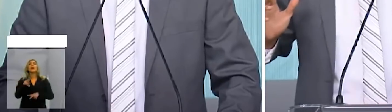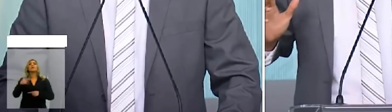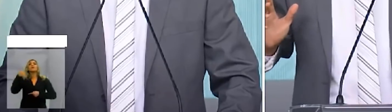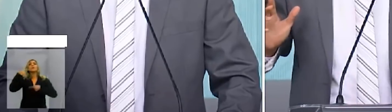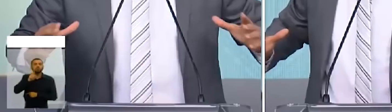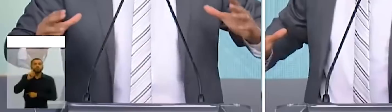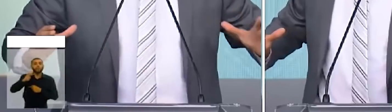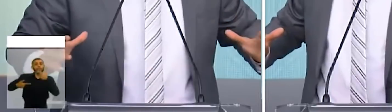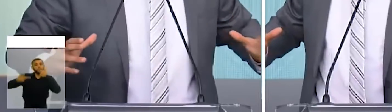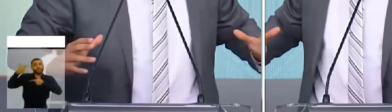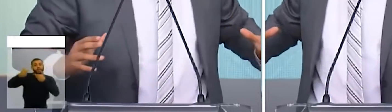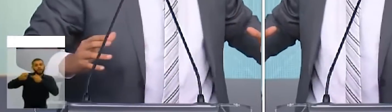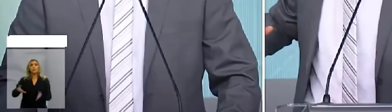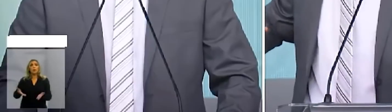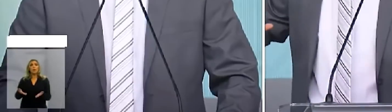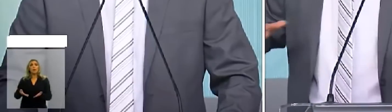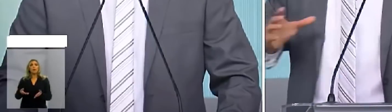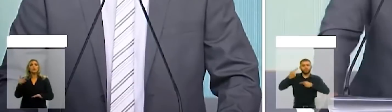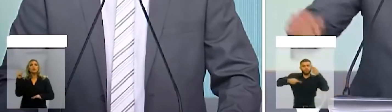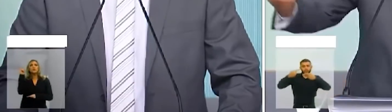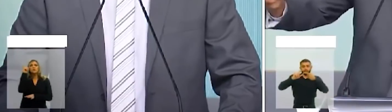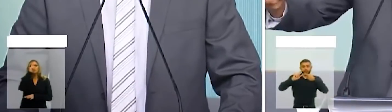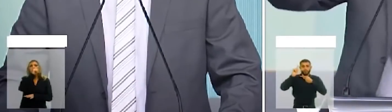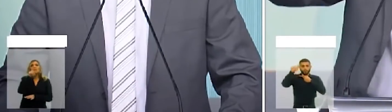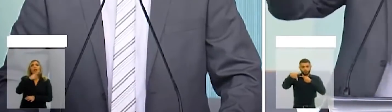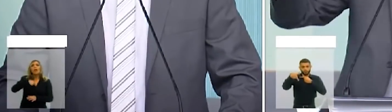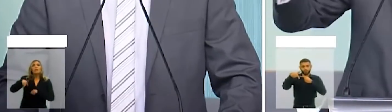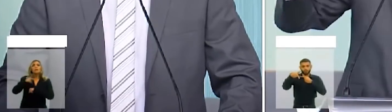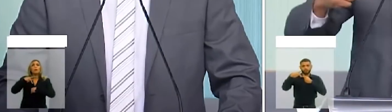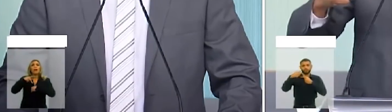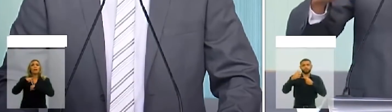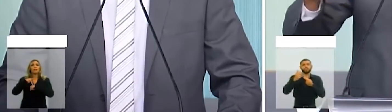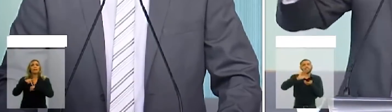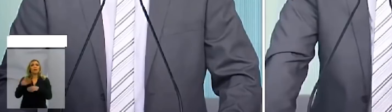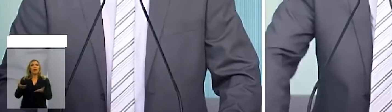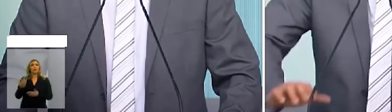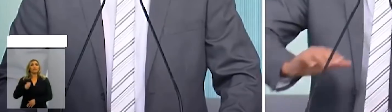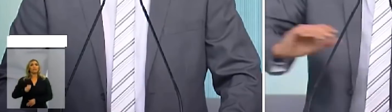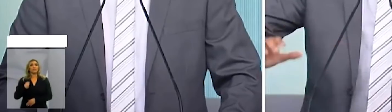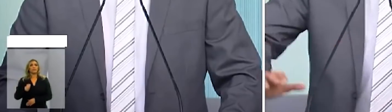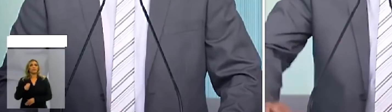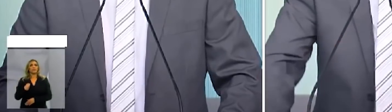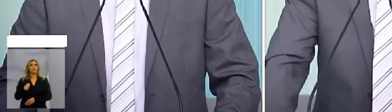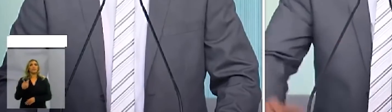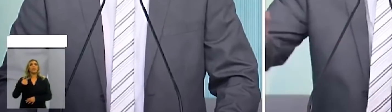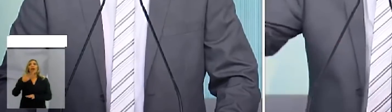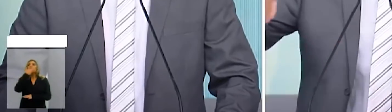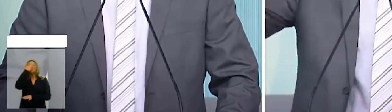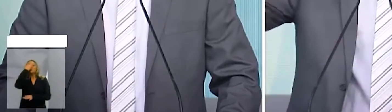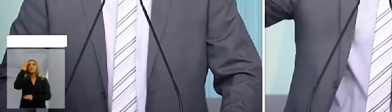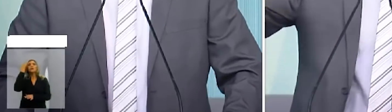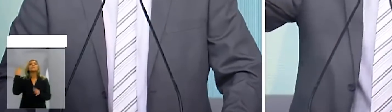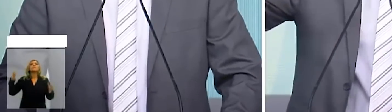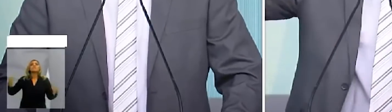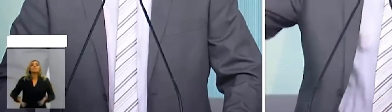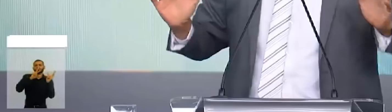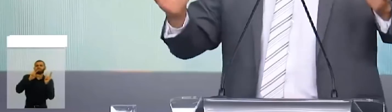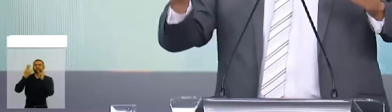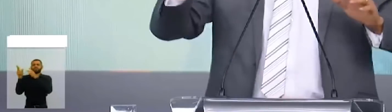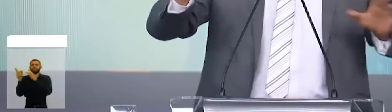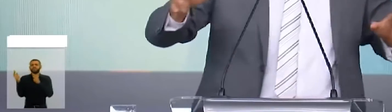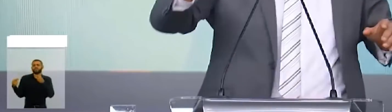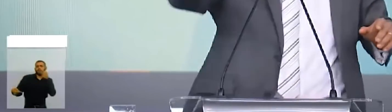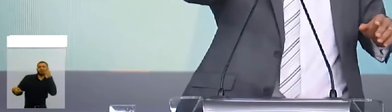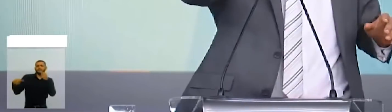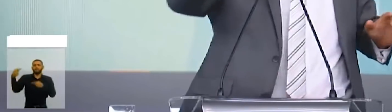próxima a estourar. Por que, Daciolo? Por que? Estão tentando já tirar o Cabo Daciolo da nova ordem mundial que está escravizando o nosso povo há anos. O